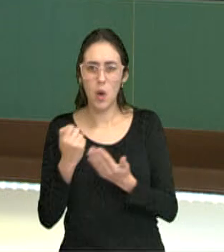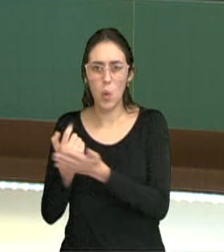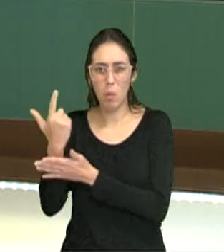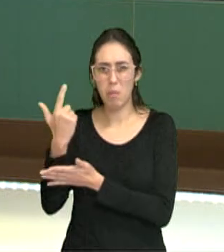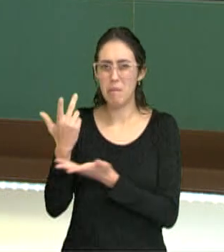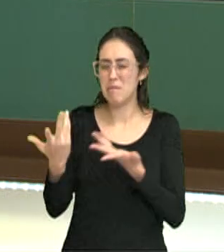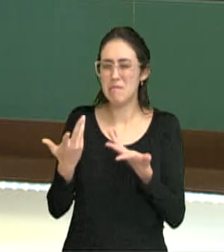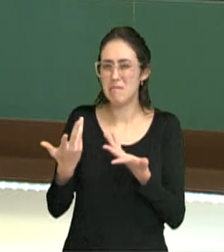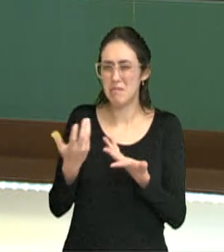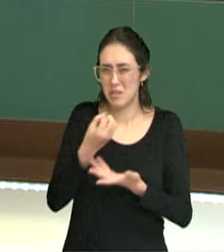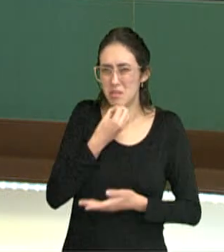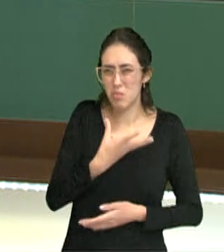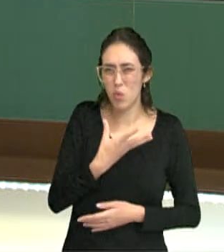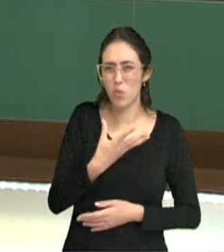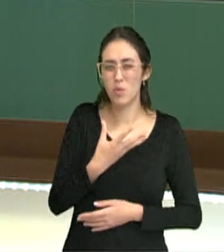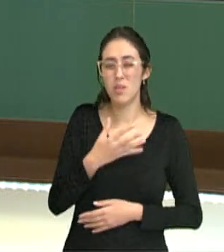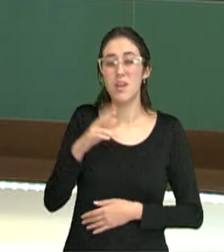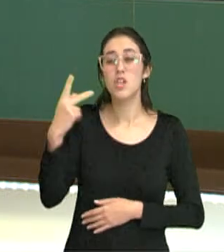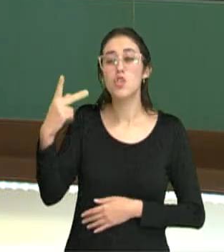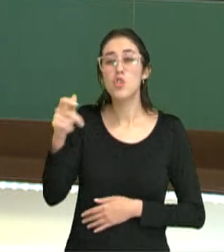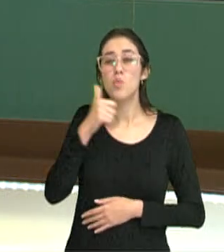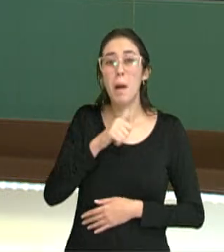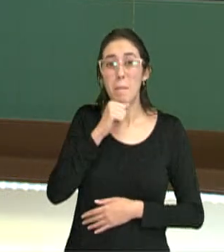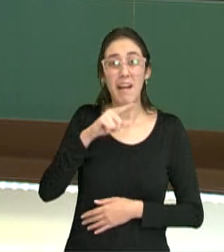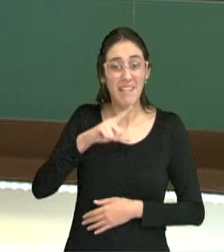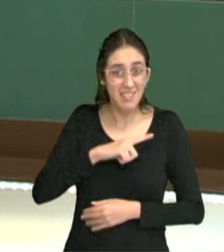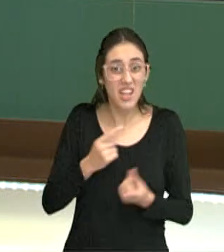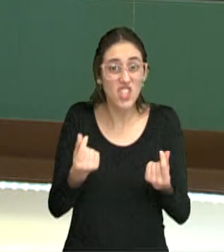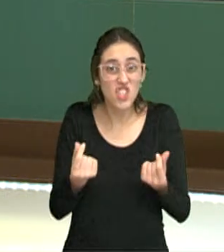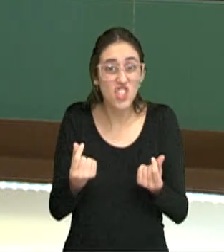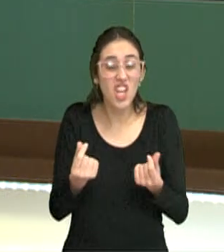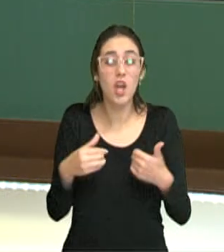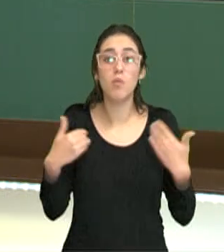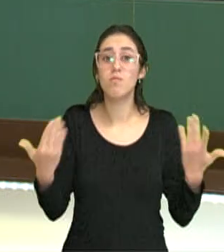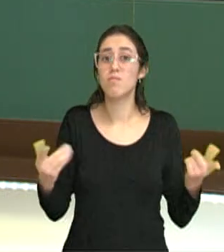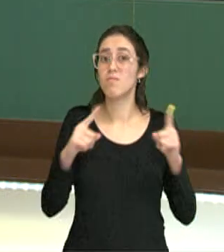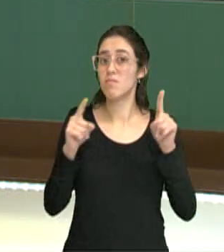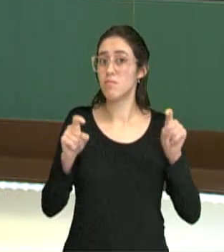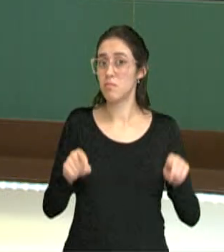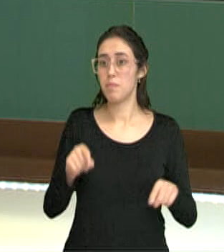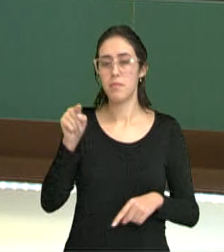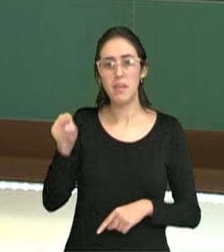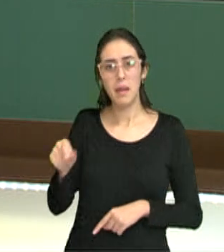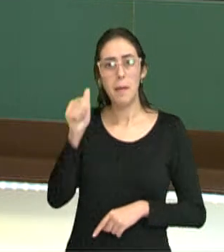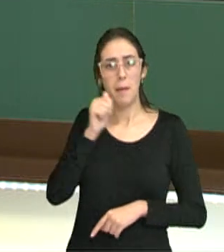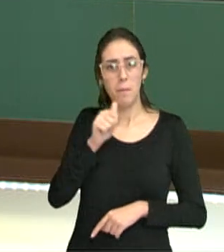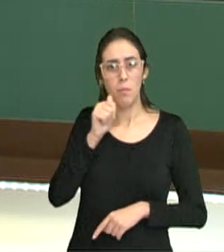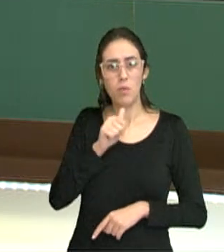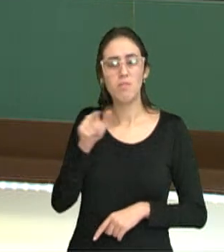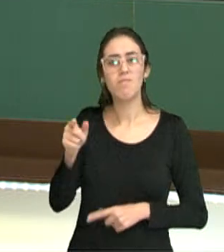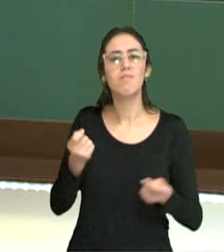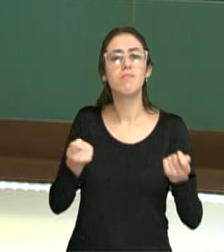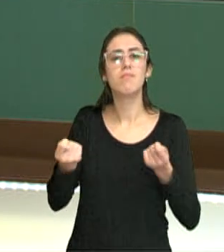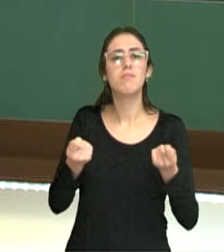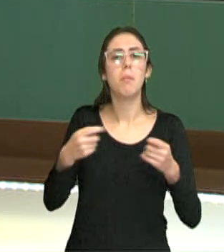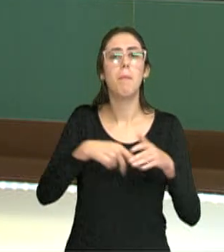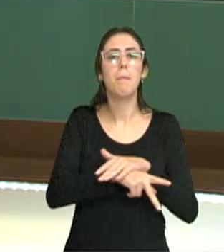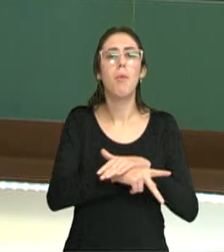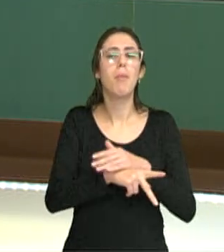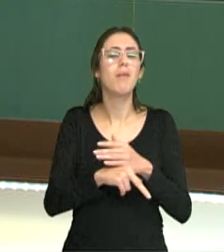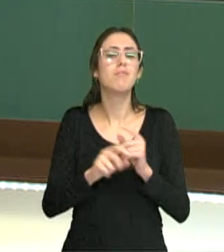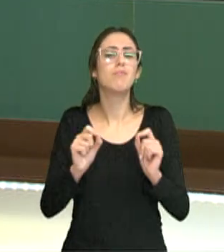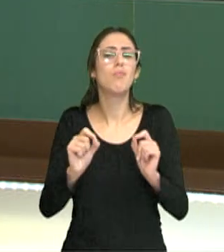vai ter aquele valor naquele momento para comprar? Qual a vantagem da Alice começar a poupar? Primeiro que ela